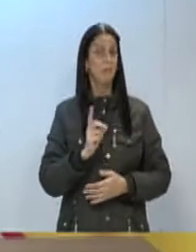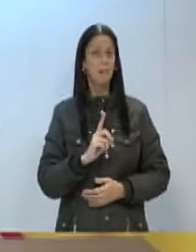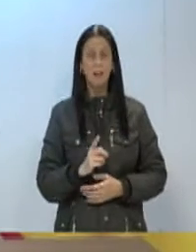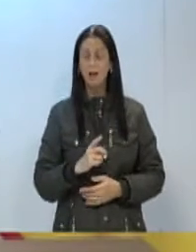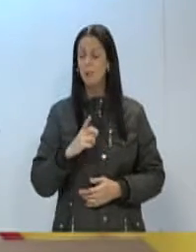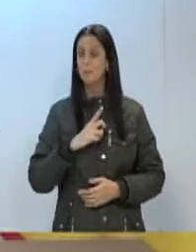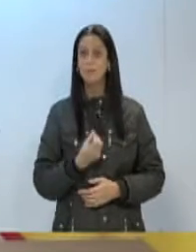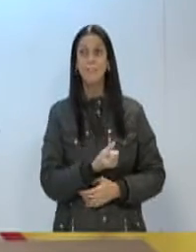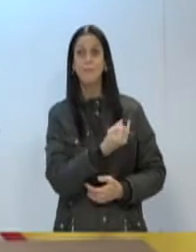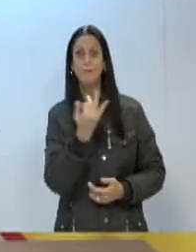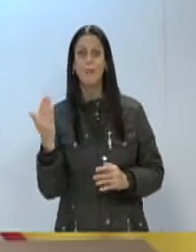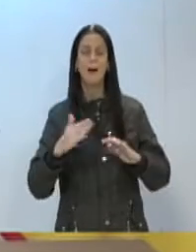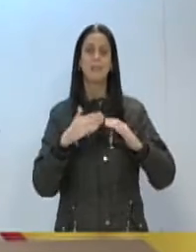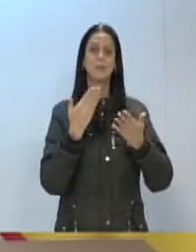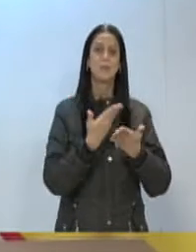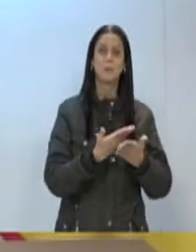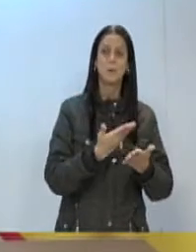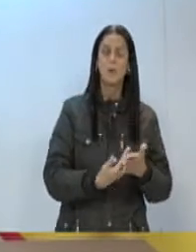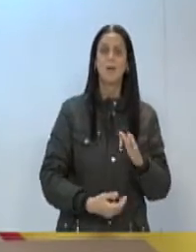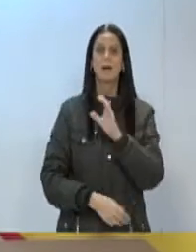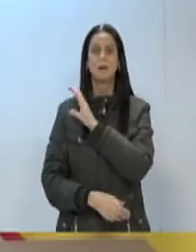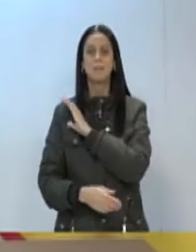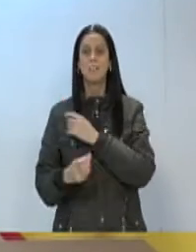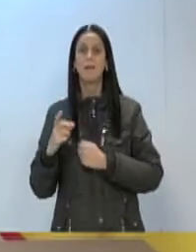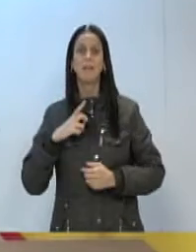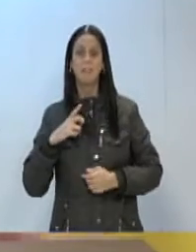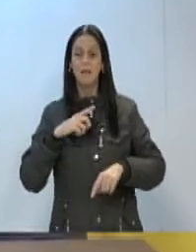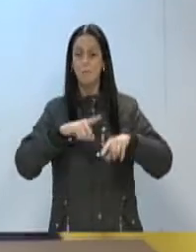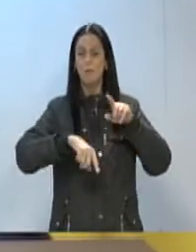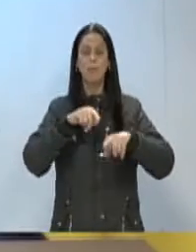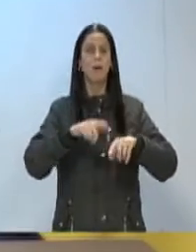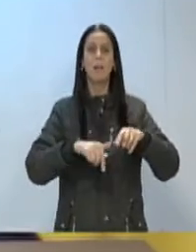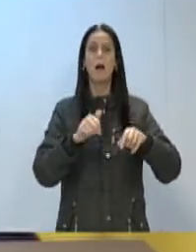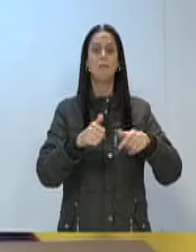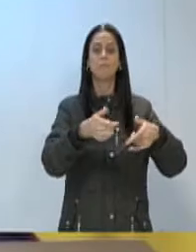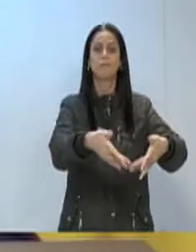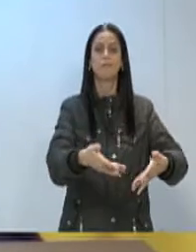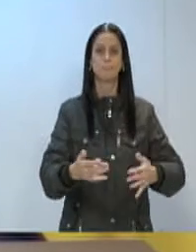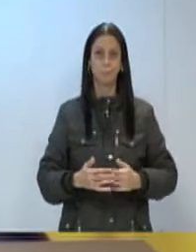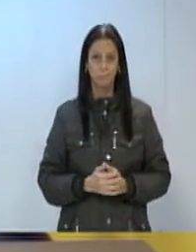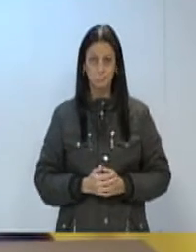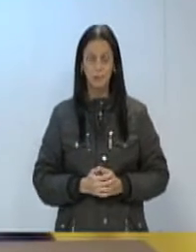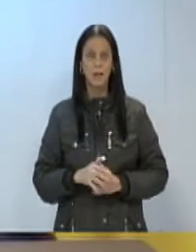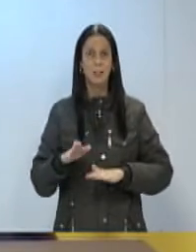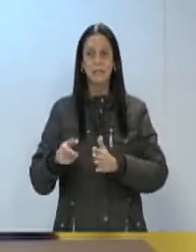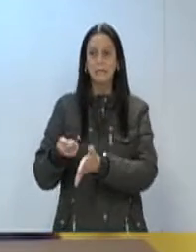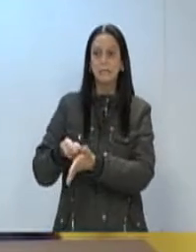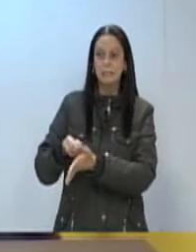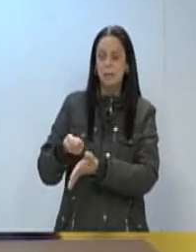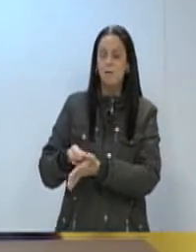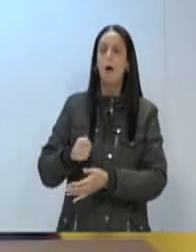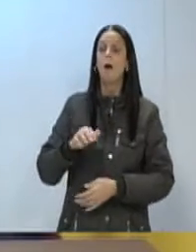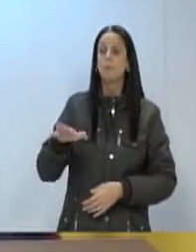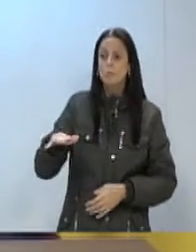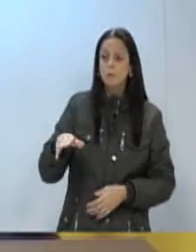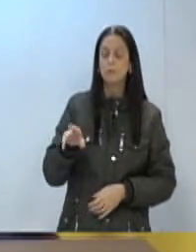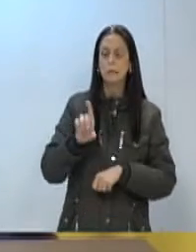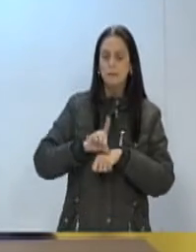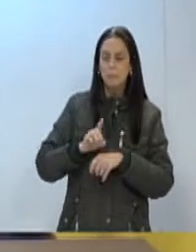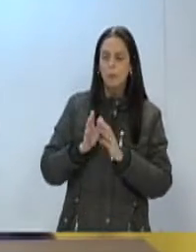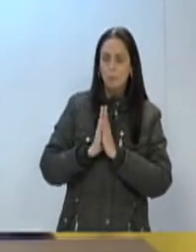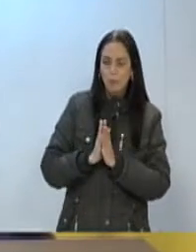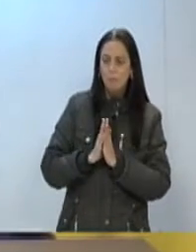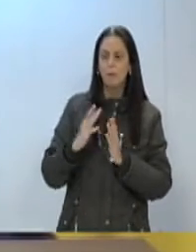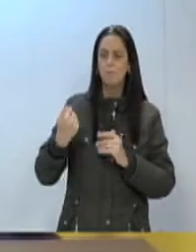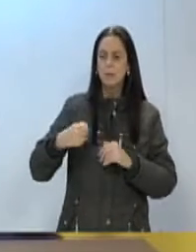gente já viu já cobrou e vem cobrando o recolhimento então faça uma pressão em cima dos diretores para esconder esse material o máximo possível